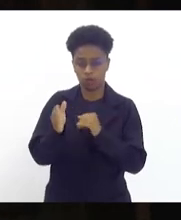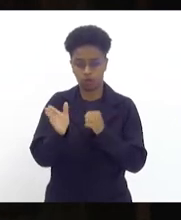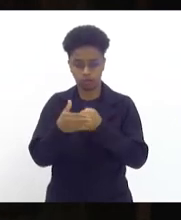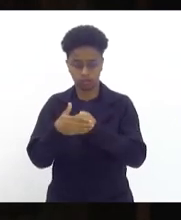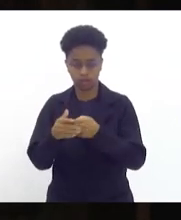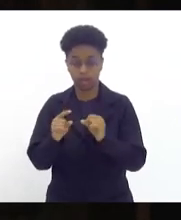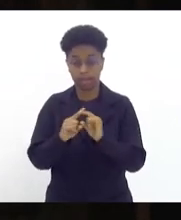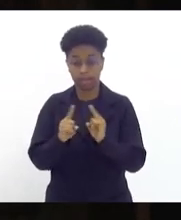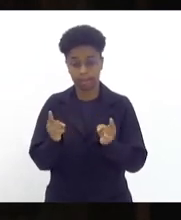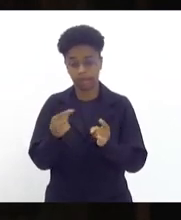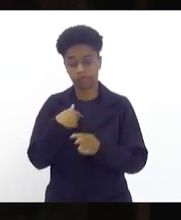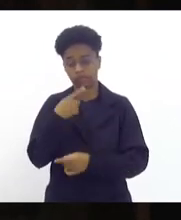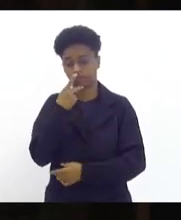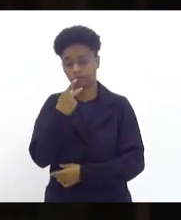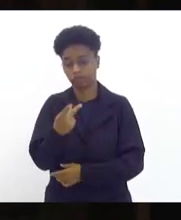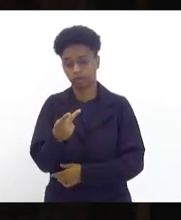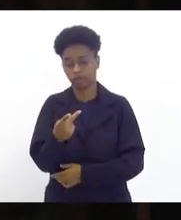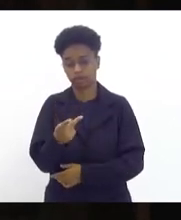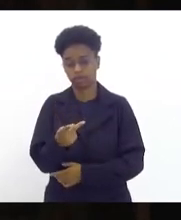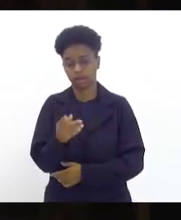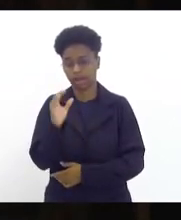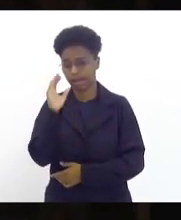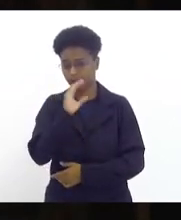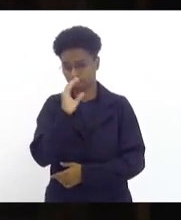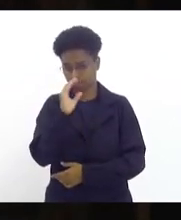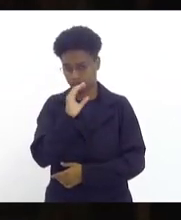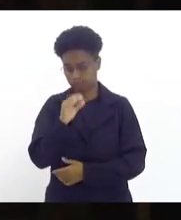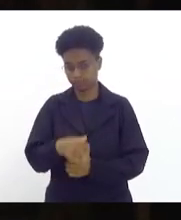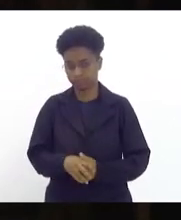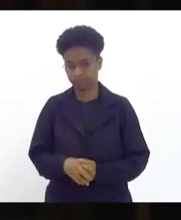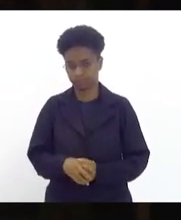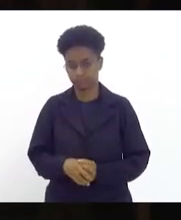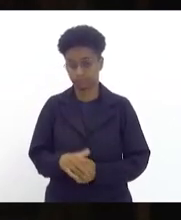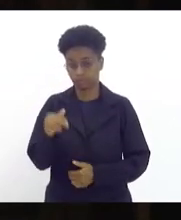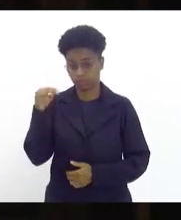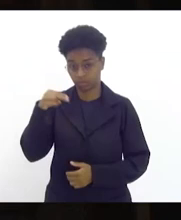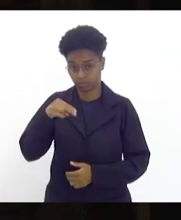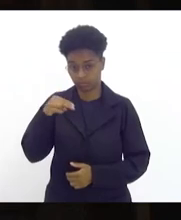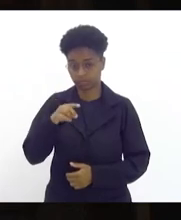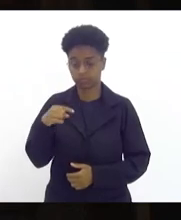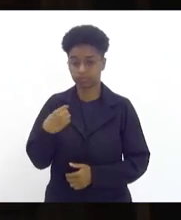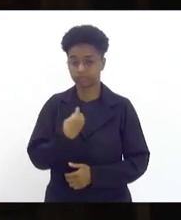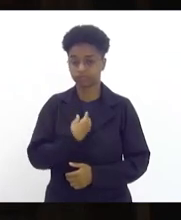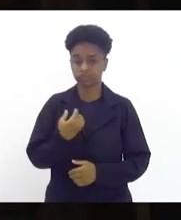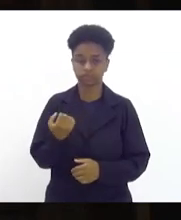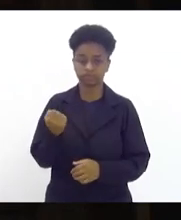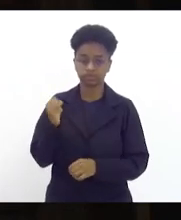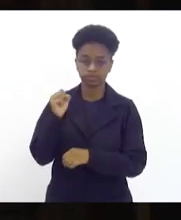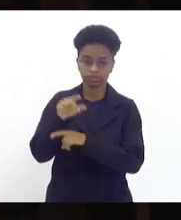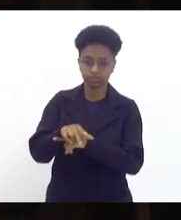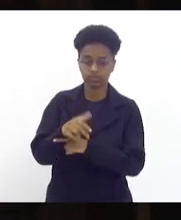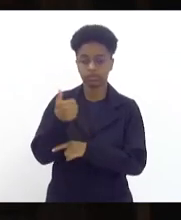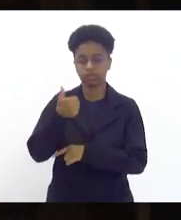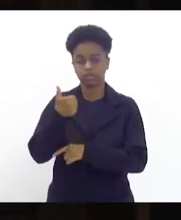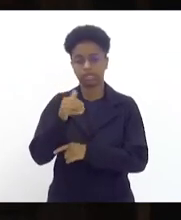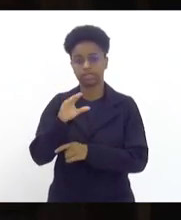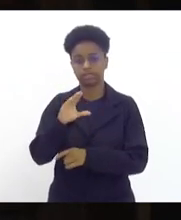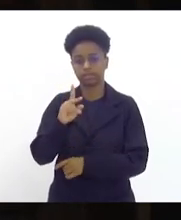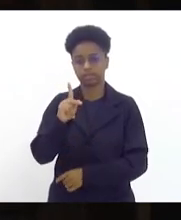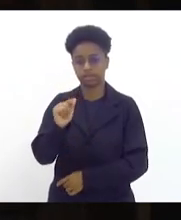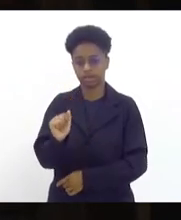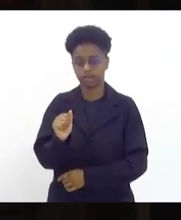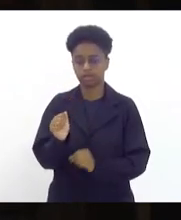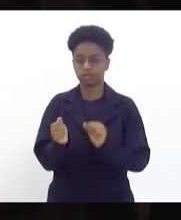falar bem bem rápido em novembro a gente assumiu o primeiro CPA junto